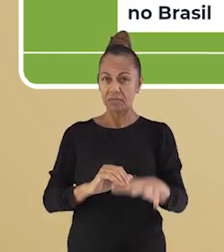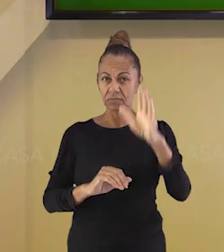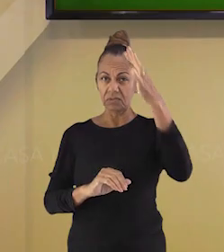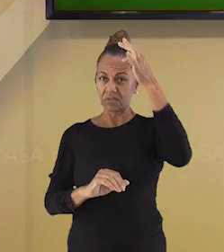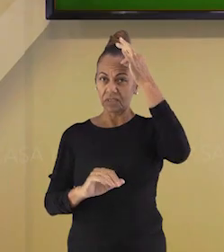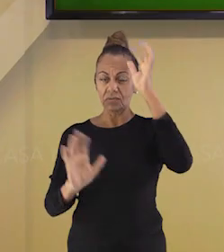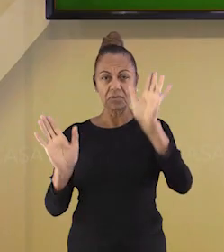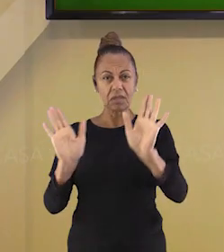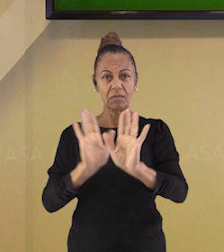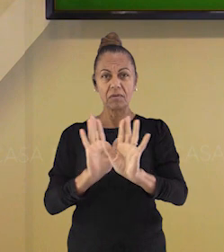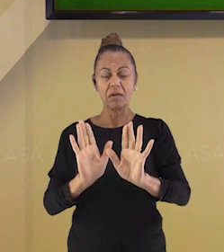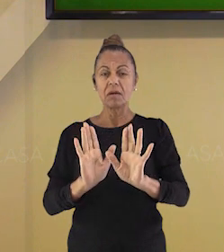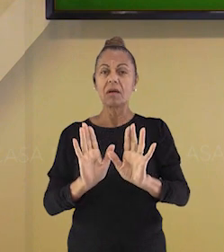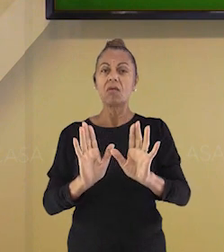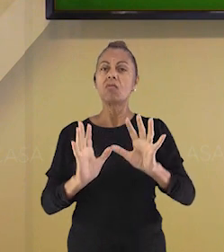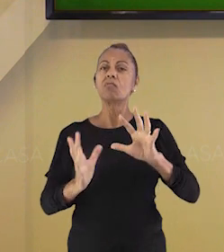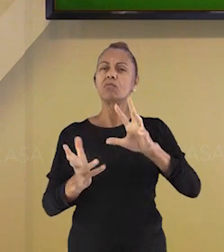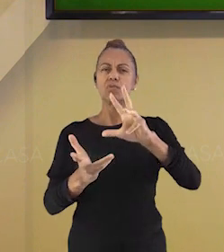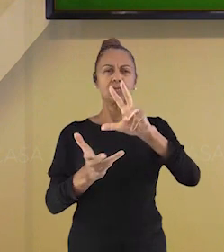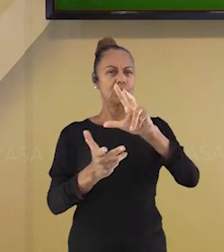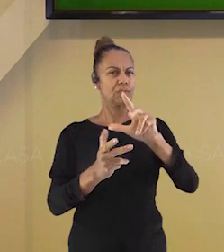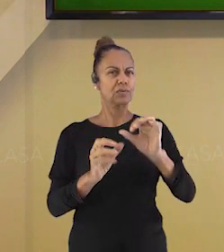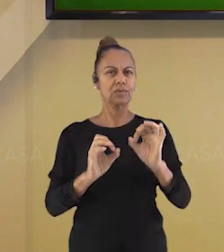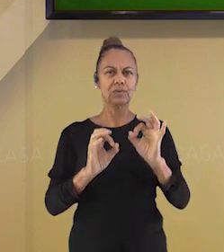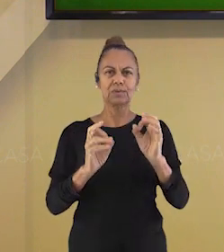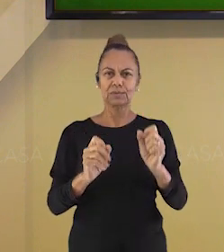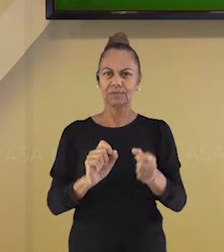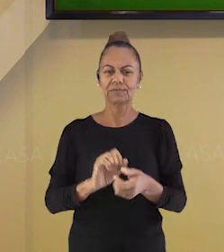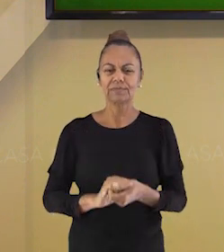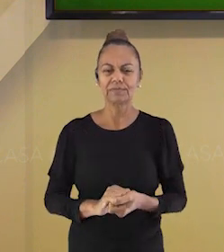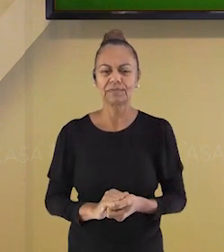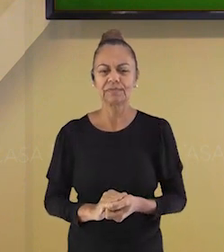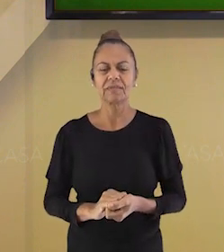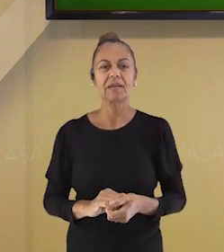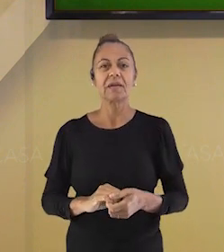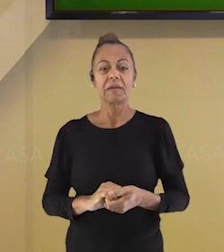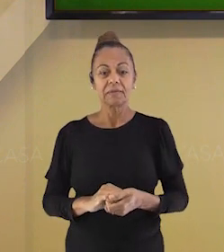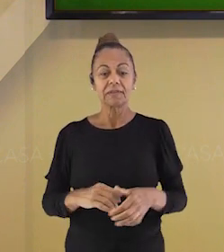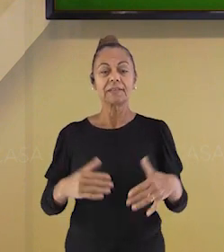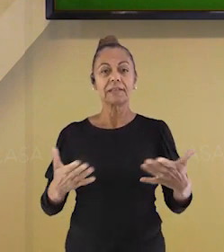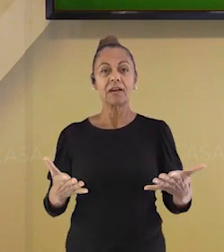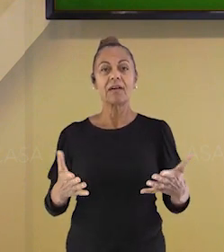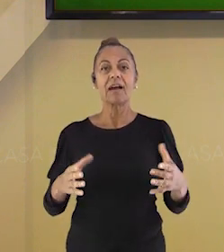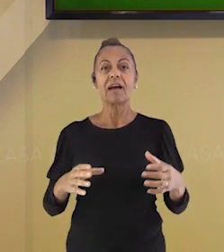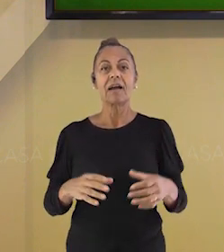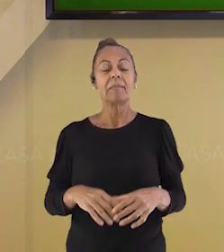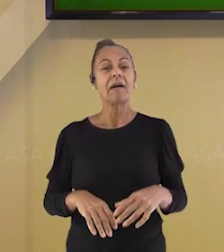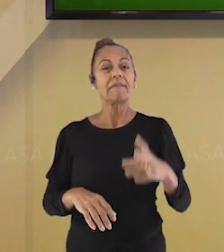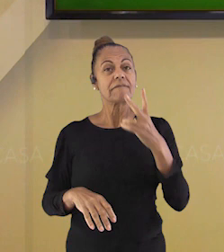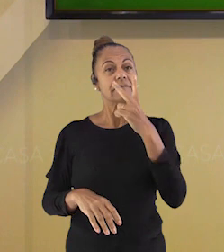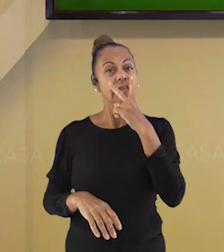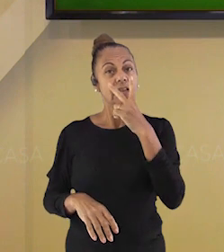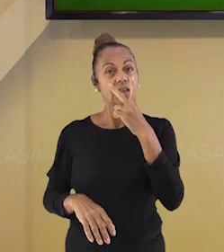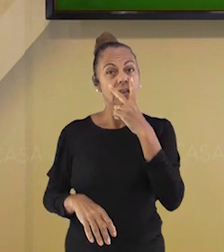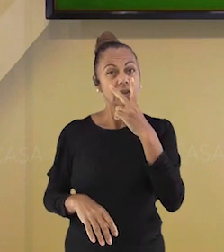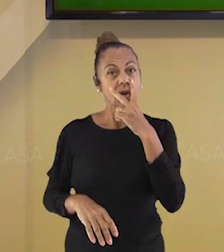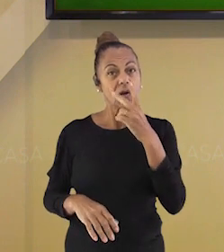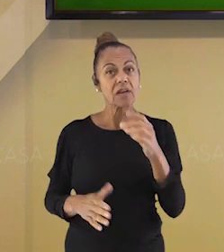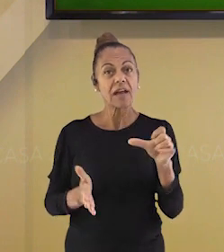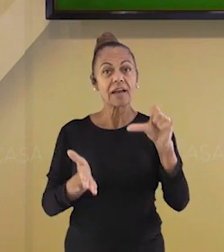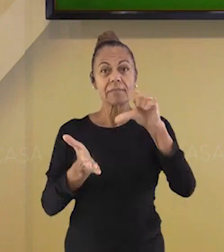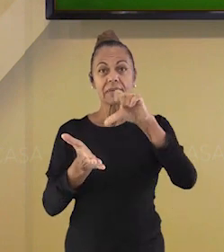comprometida. E não só entre nós capixabas, mas em todo o mundo. Mas o que é bom